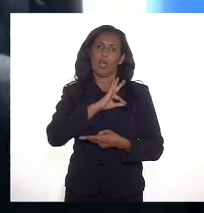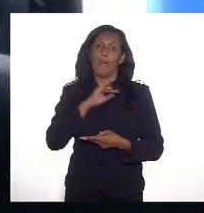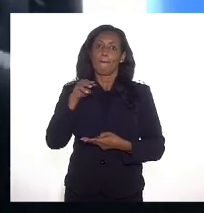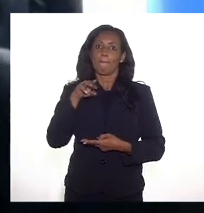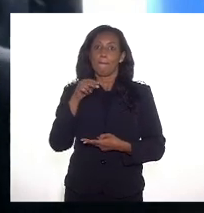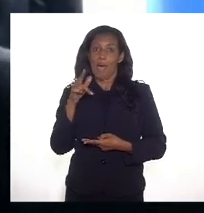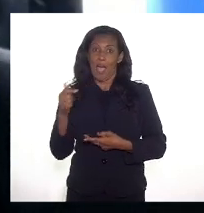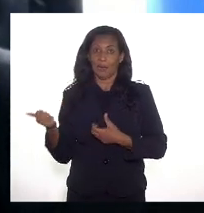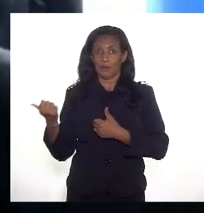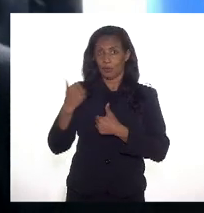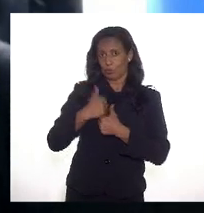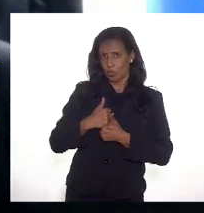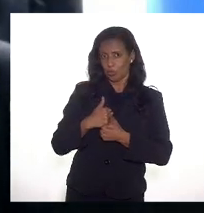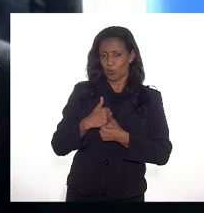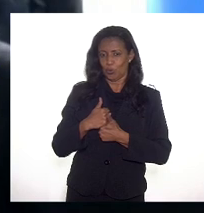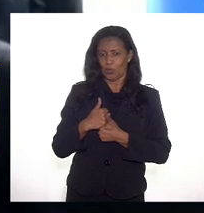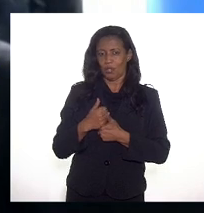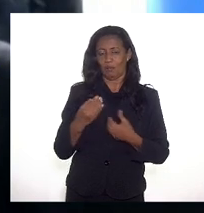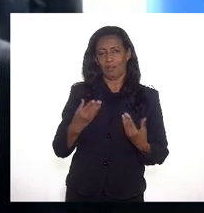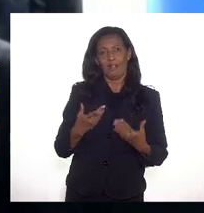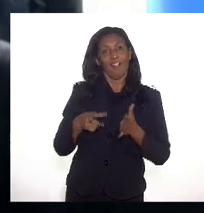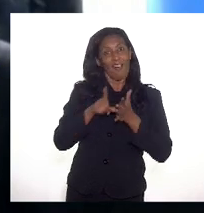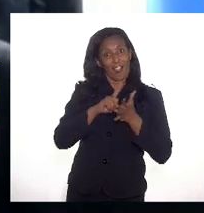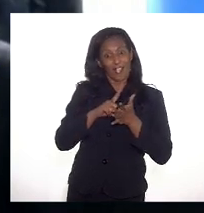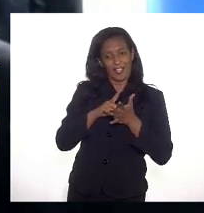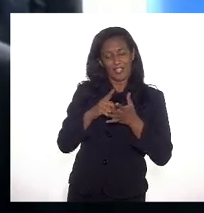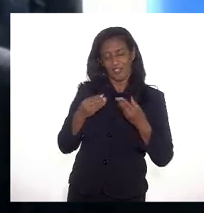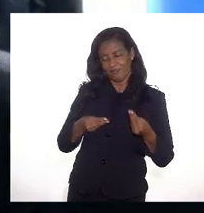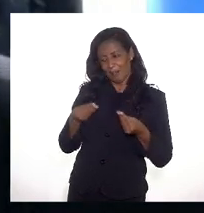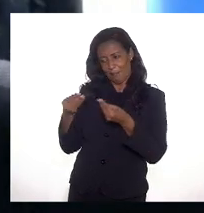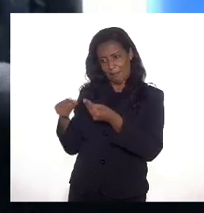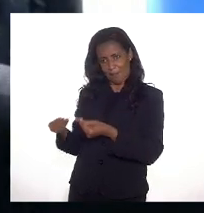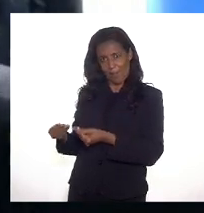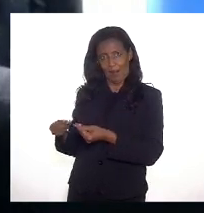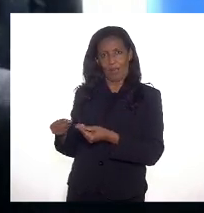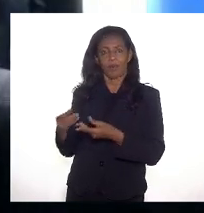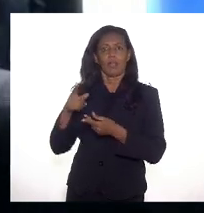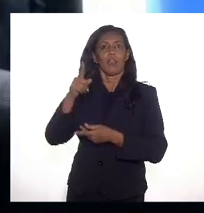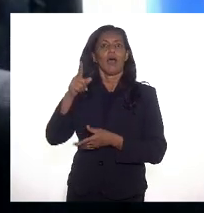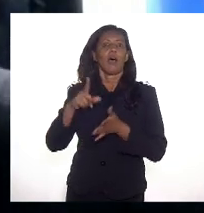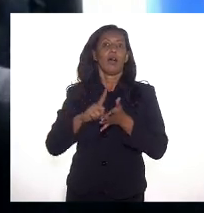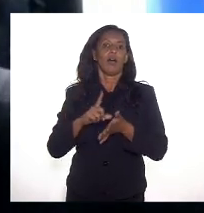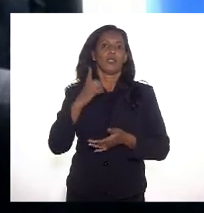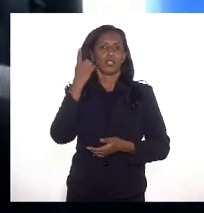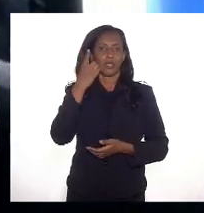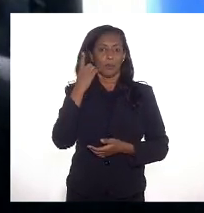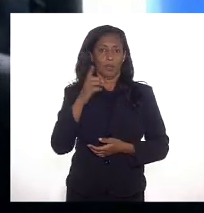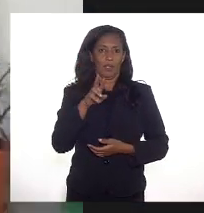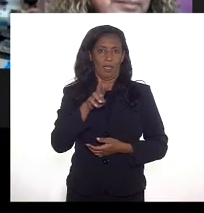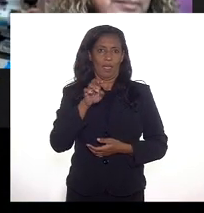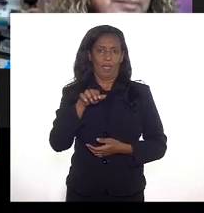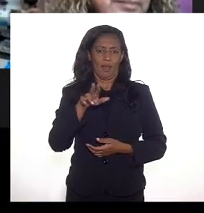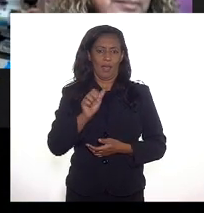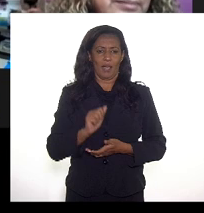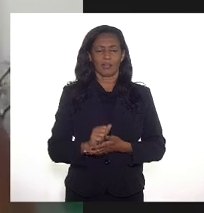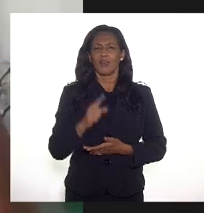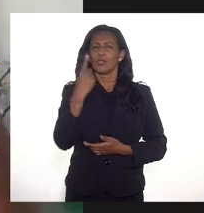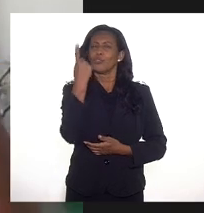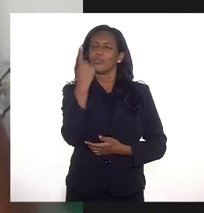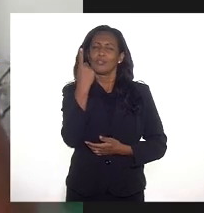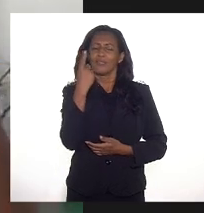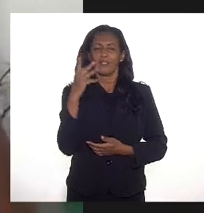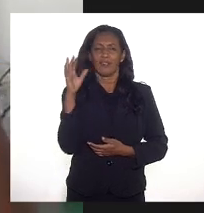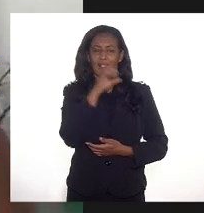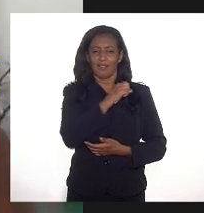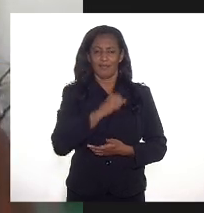presidir, já a deputada Marta Rocha, passando, antes de encerrar a sessão, a palavra à deputada Renata Souza. Obrigado. Senhor presidente, é só para